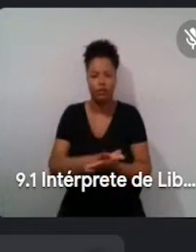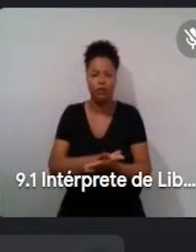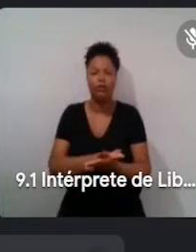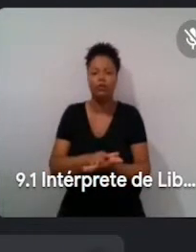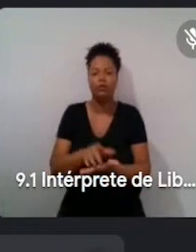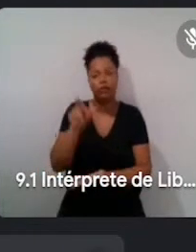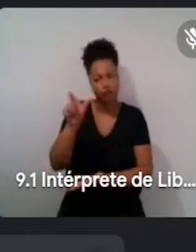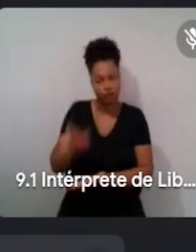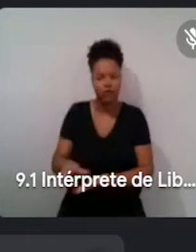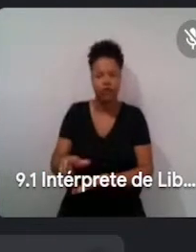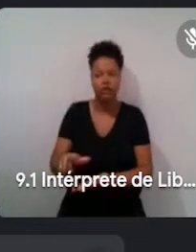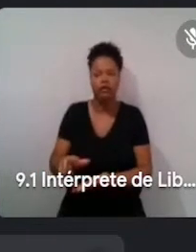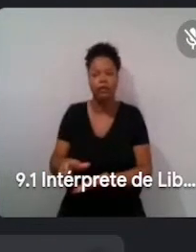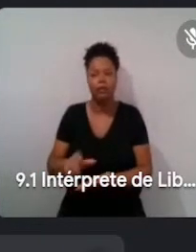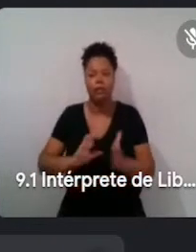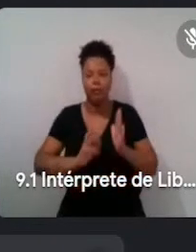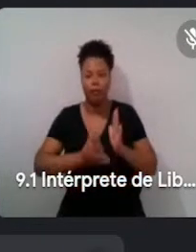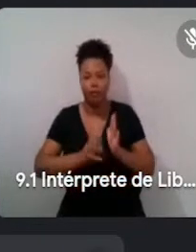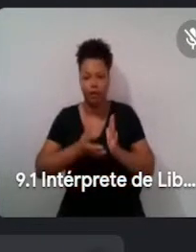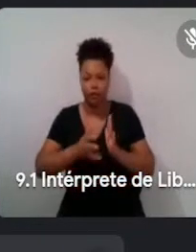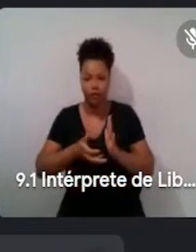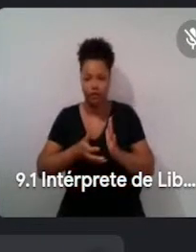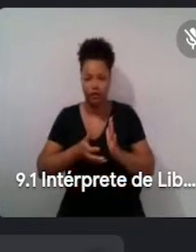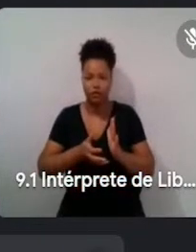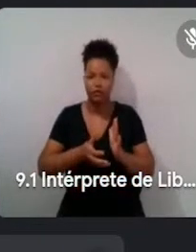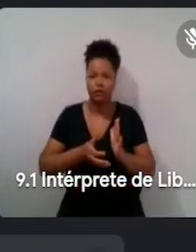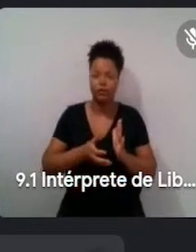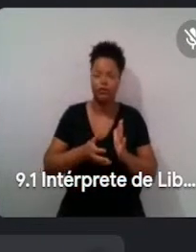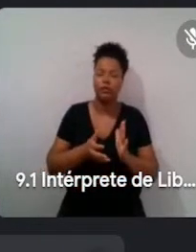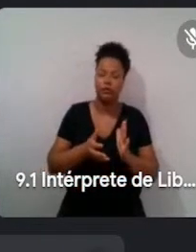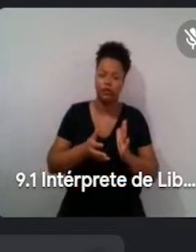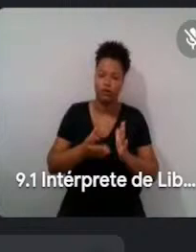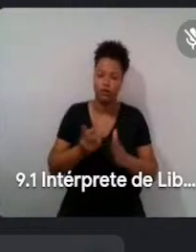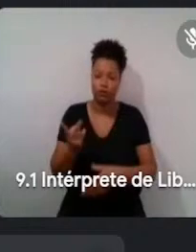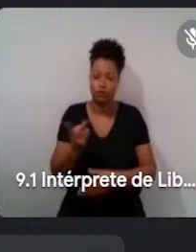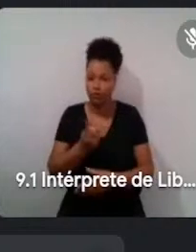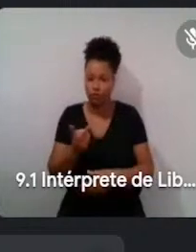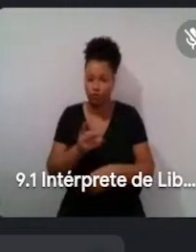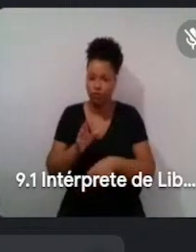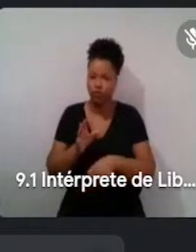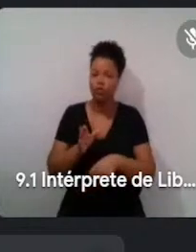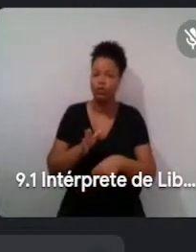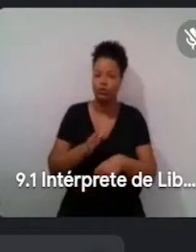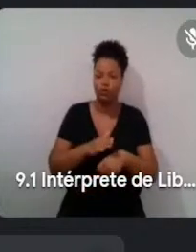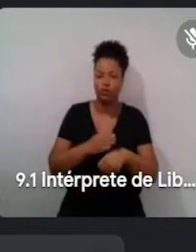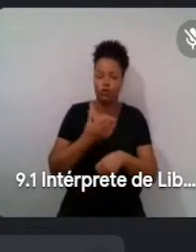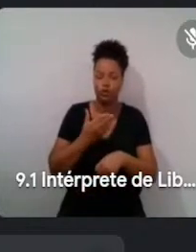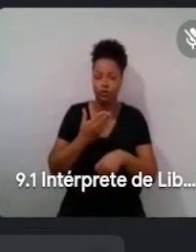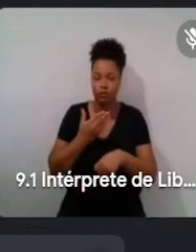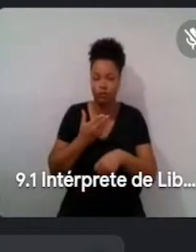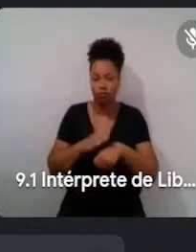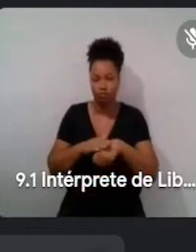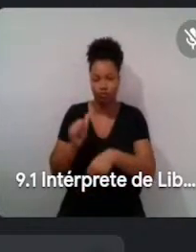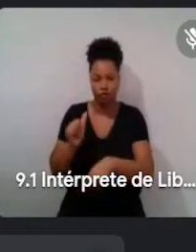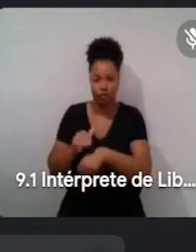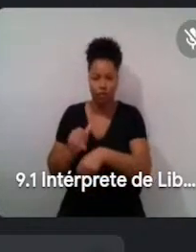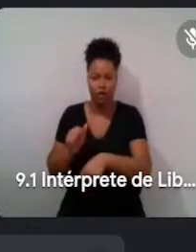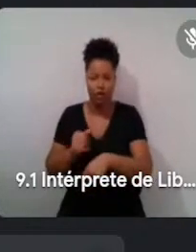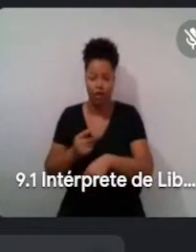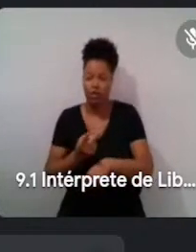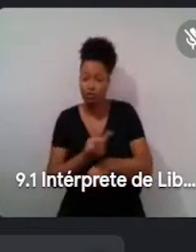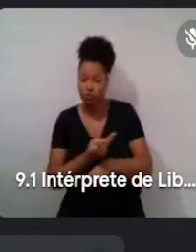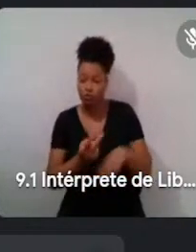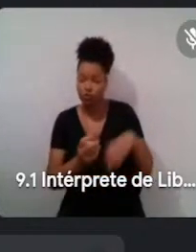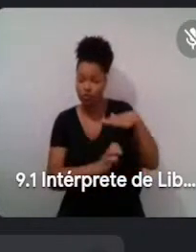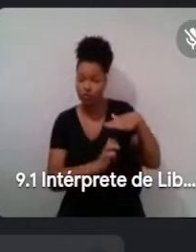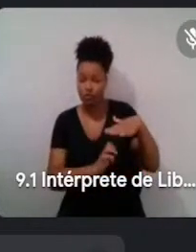e para o partido recorrentes, eu entendo que eles não podem ser responsabilizados, cito